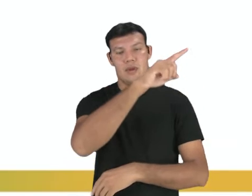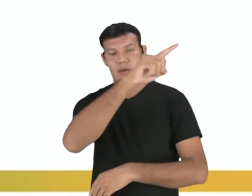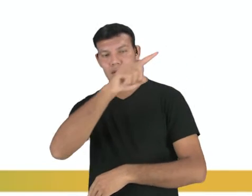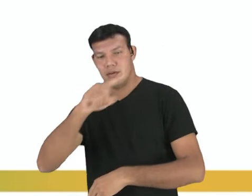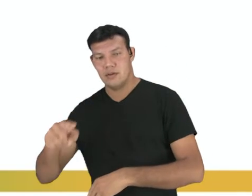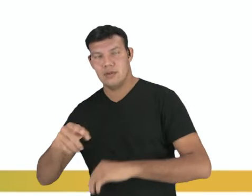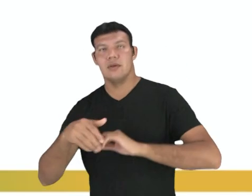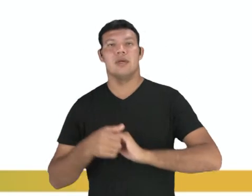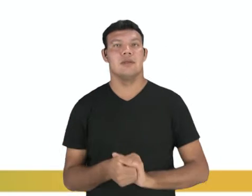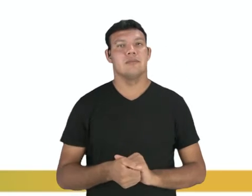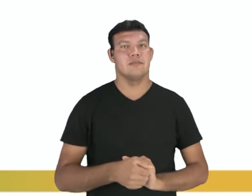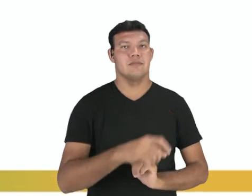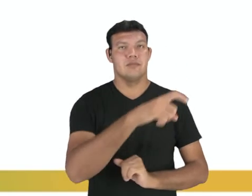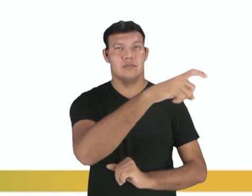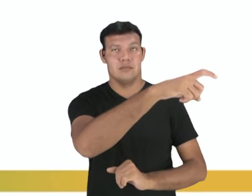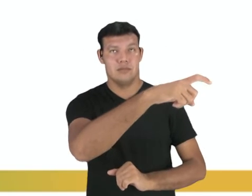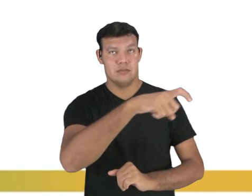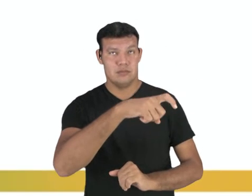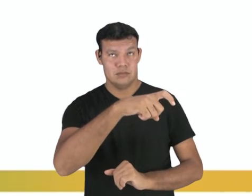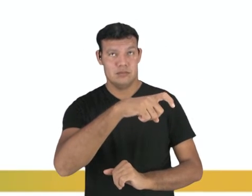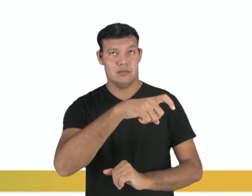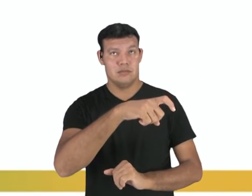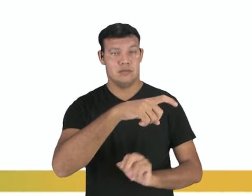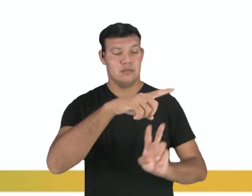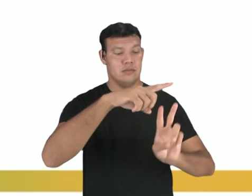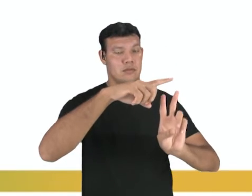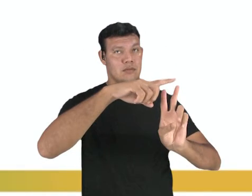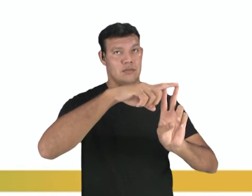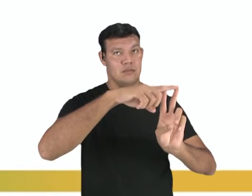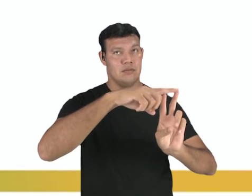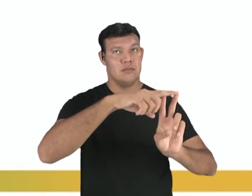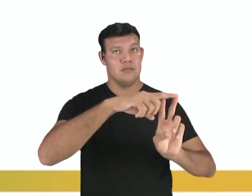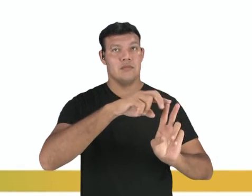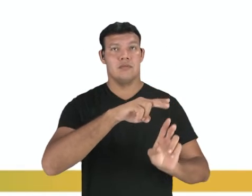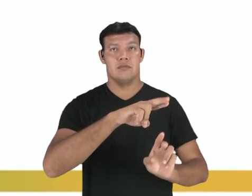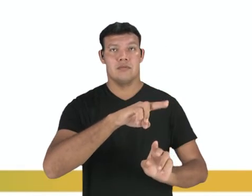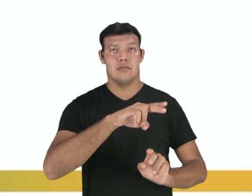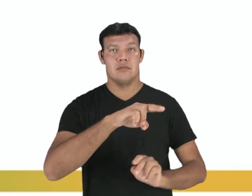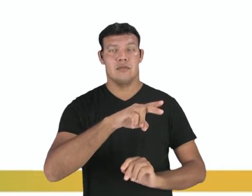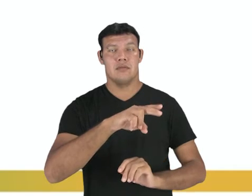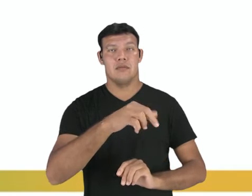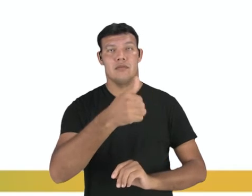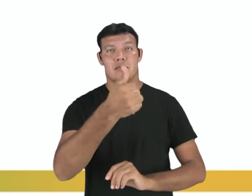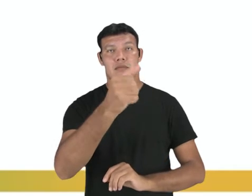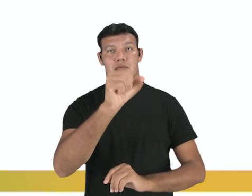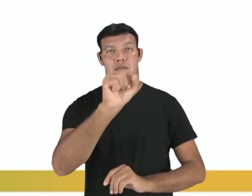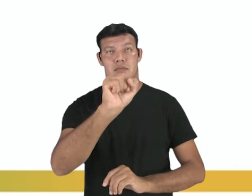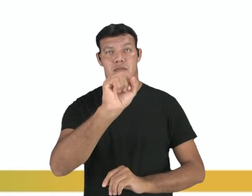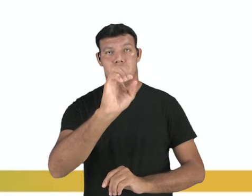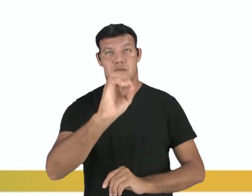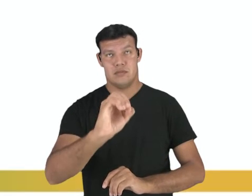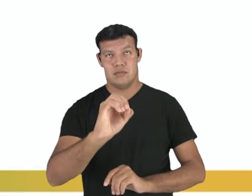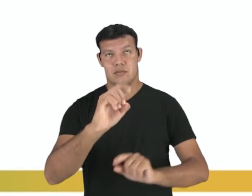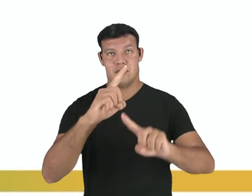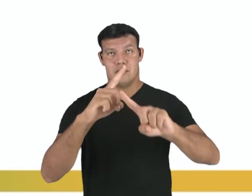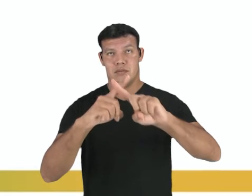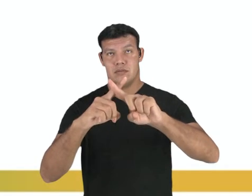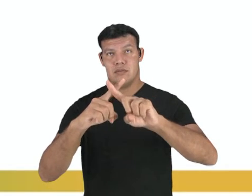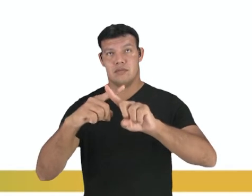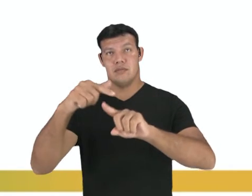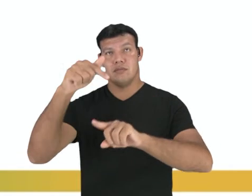pelos extremos então vai ficar o chispe não é que é igual a